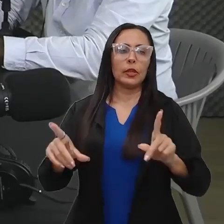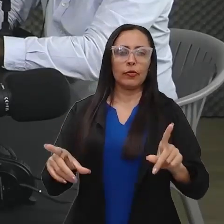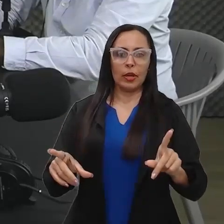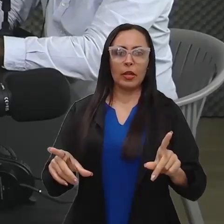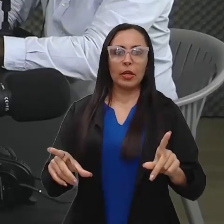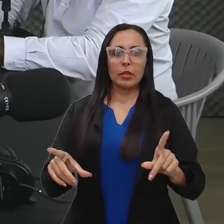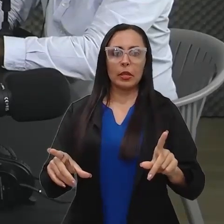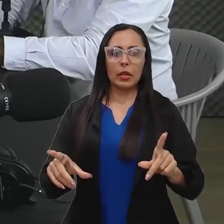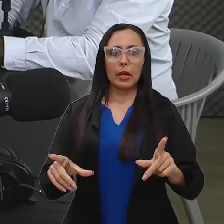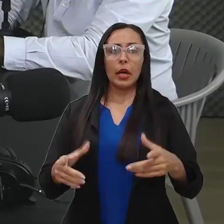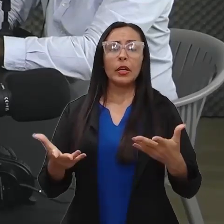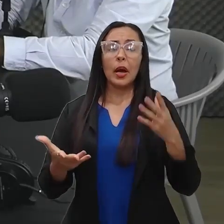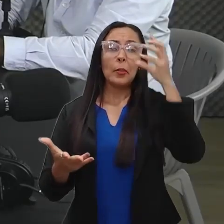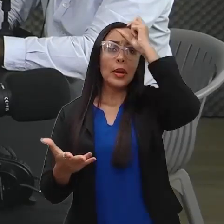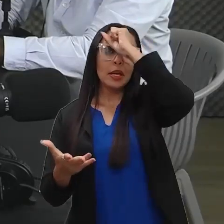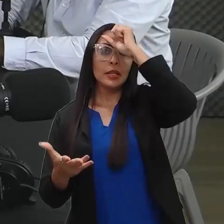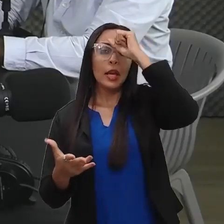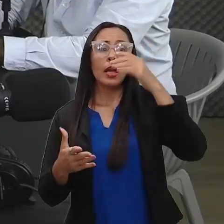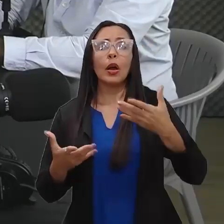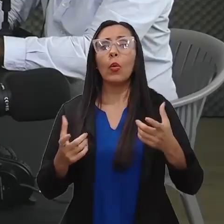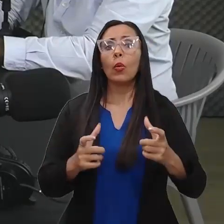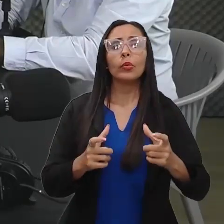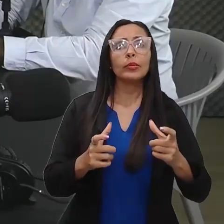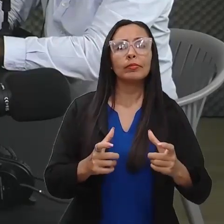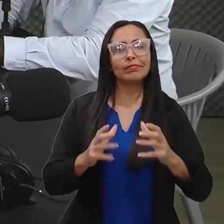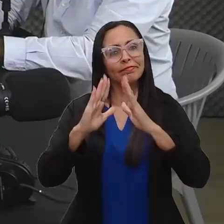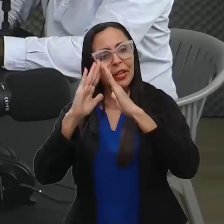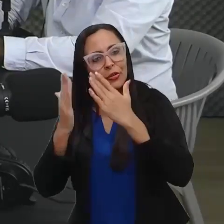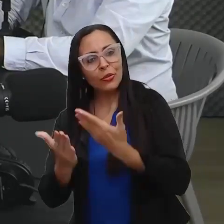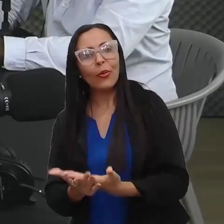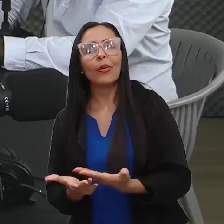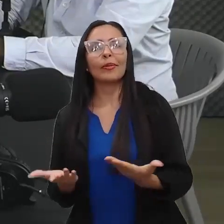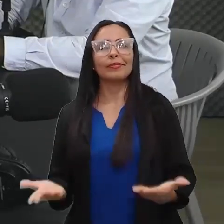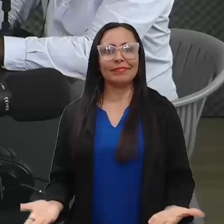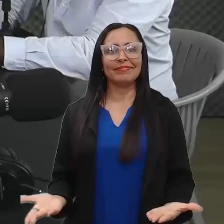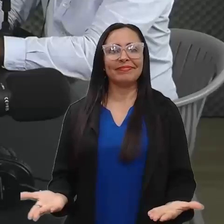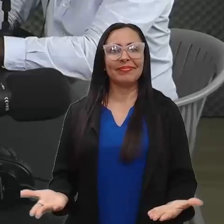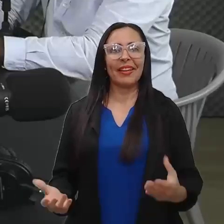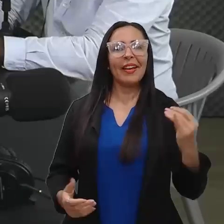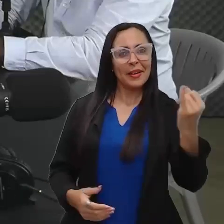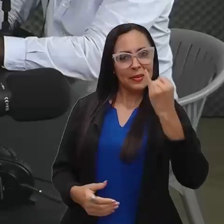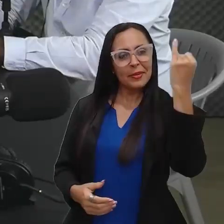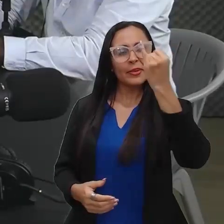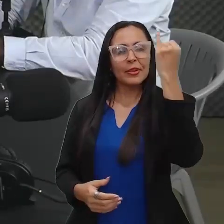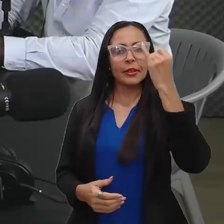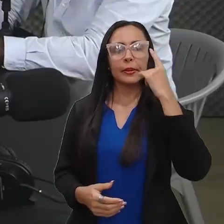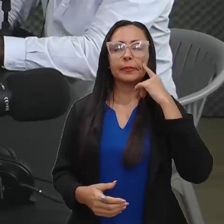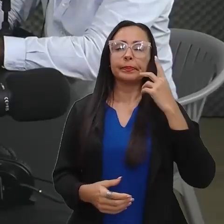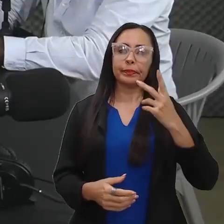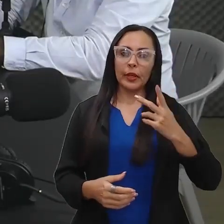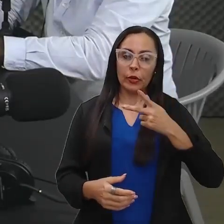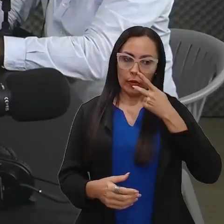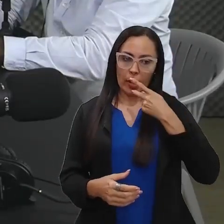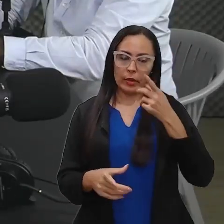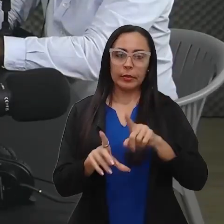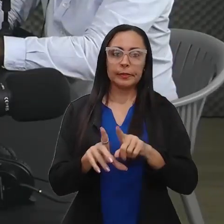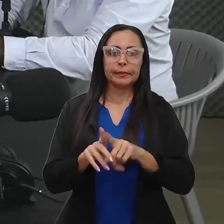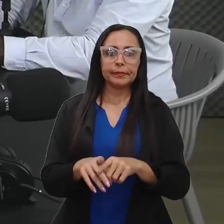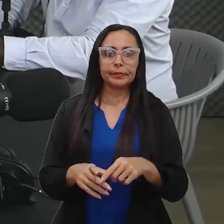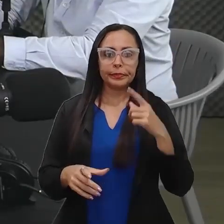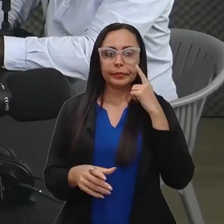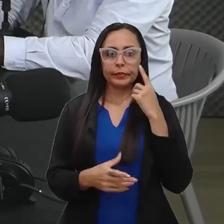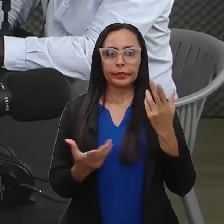E onde é que se vai aprender isso? Na escola. A escola é fundamental, né? Mas quero também dizer, né, que essa questão